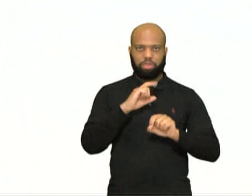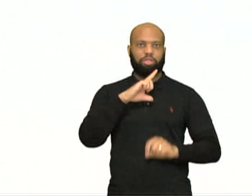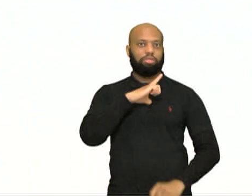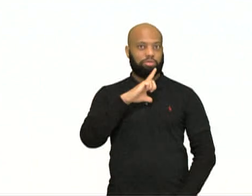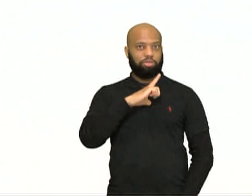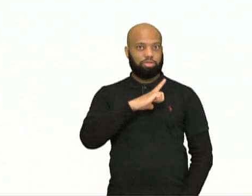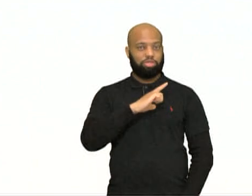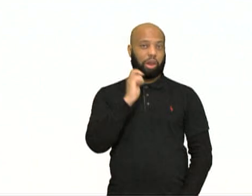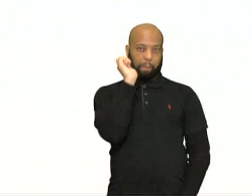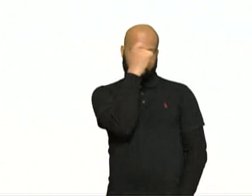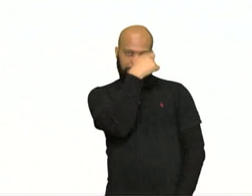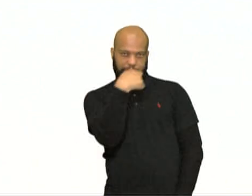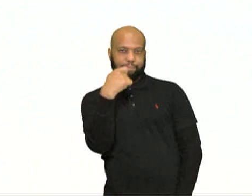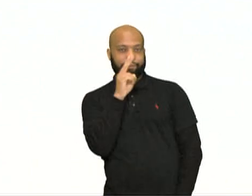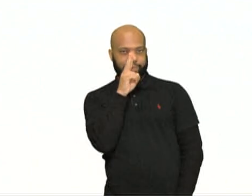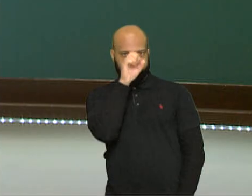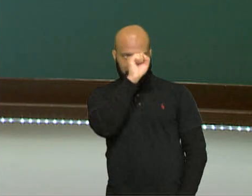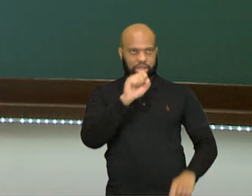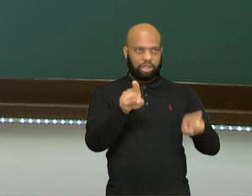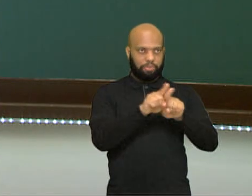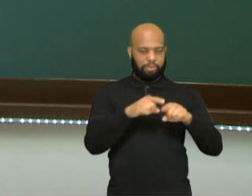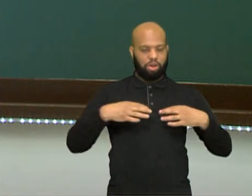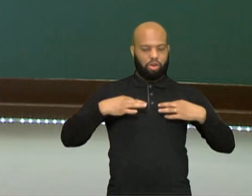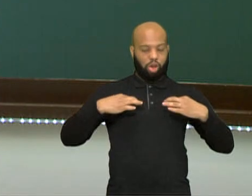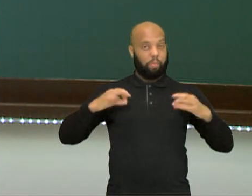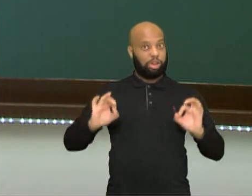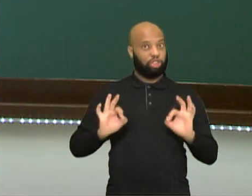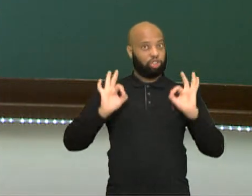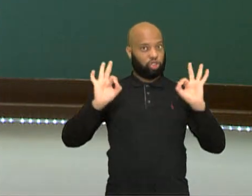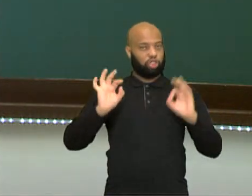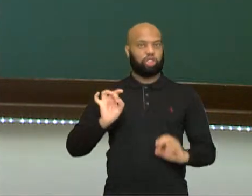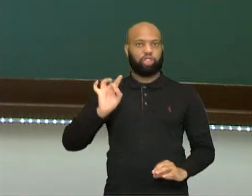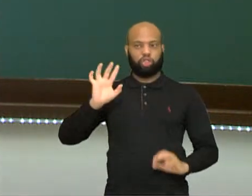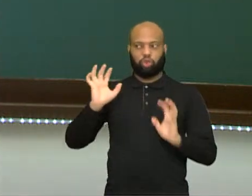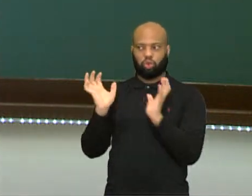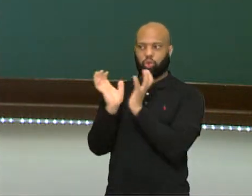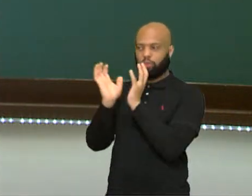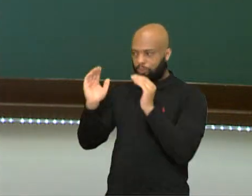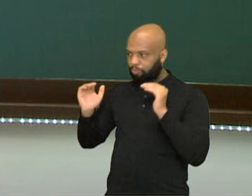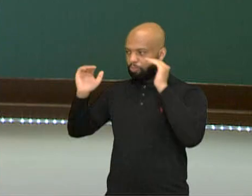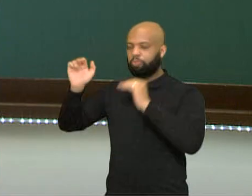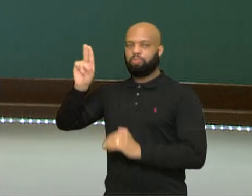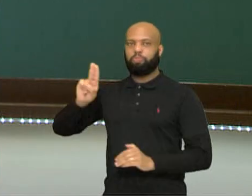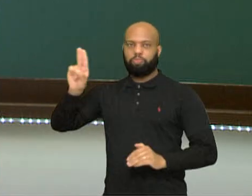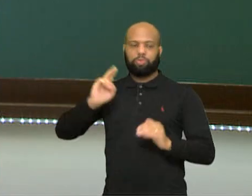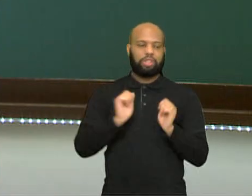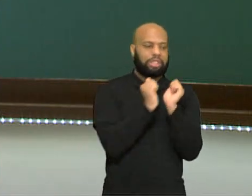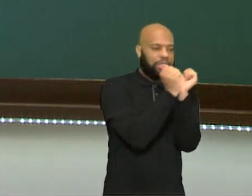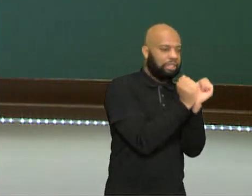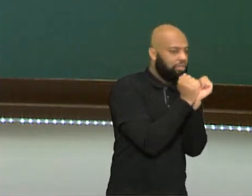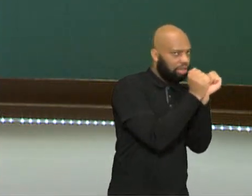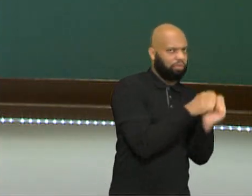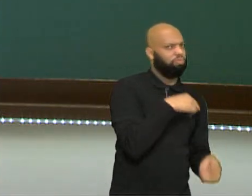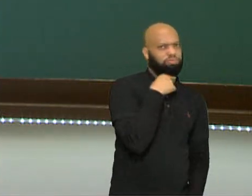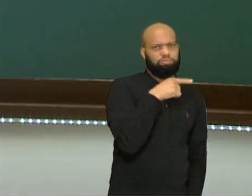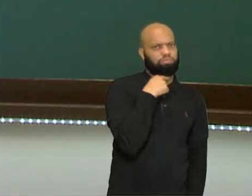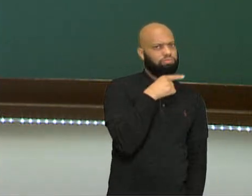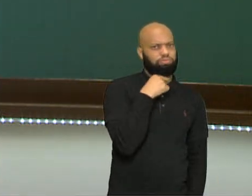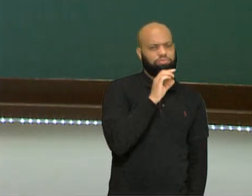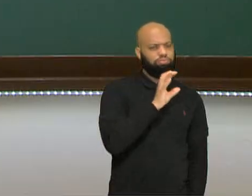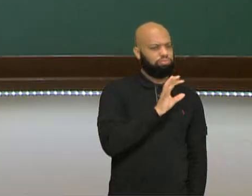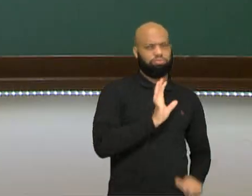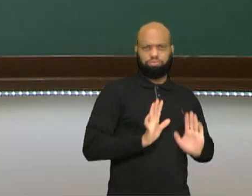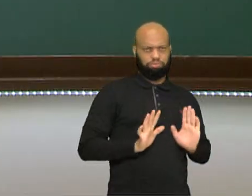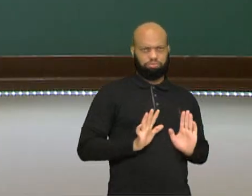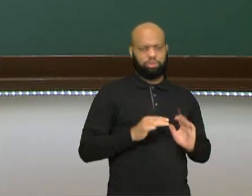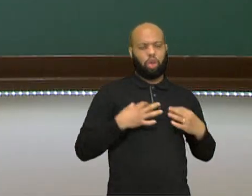maquiagem suntuosa, e eram só os nobres que utilizavam, né? Os escravos não tinham esse poder financeiro para ter esses